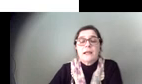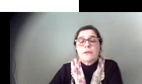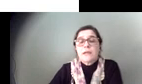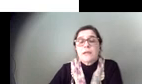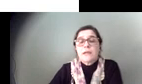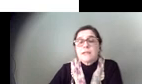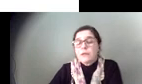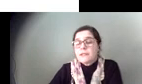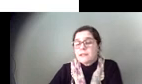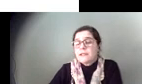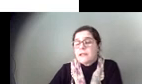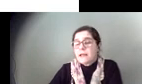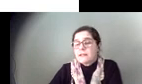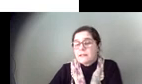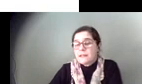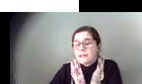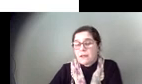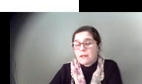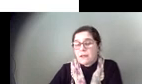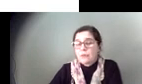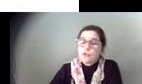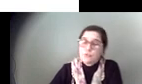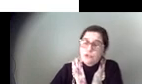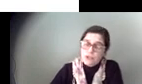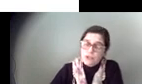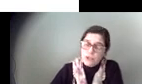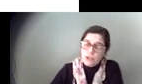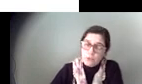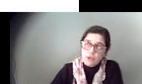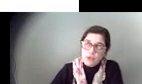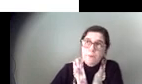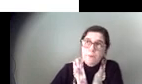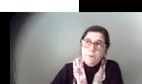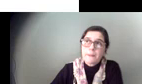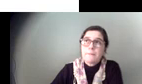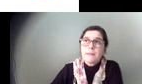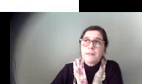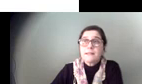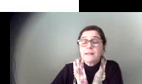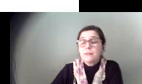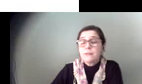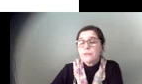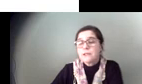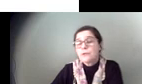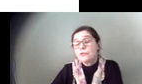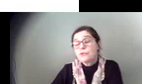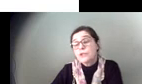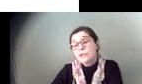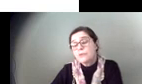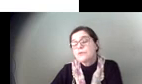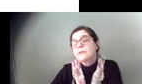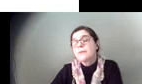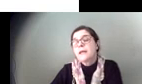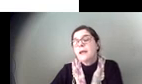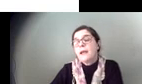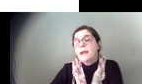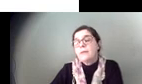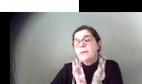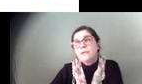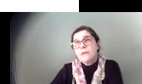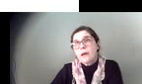É claro que elas podem ser criadas até o último dia de agosto, mas para ser atribuída até o último dia de agosto